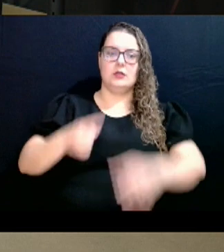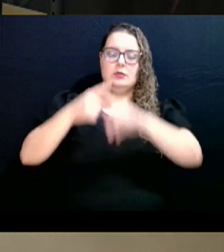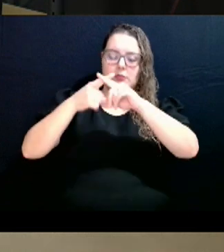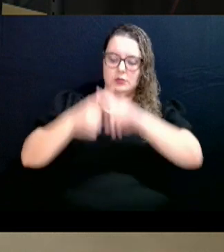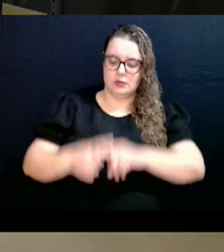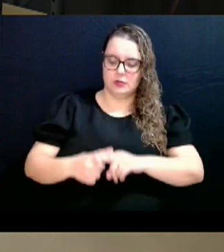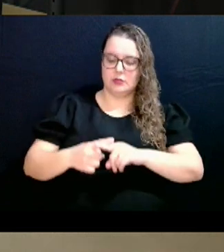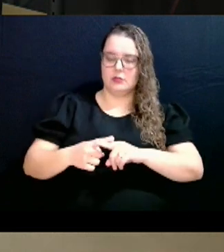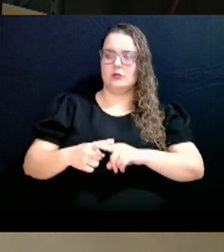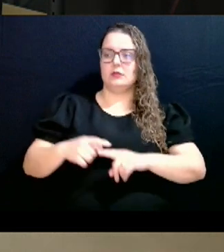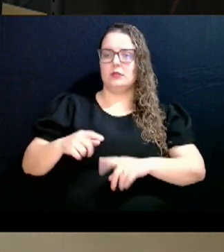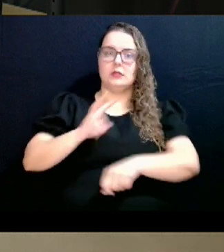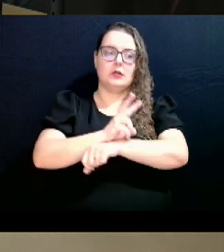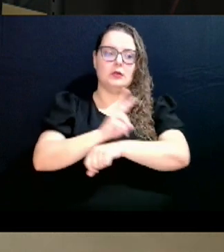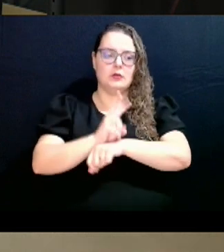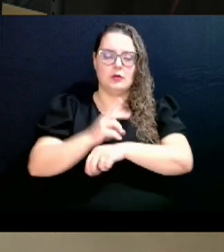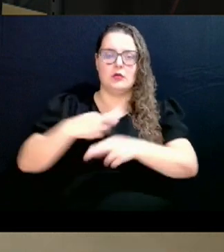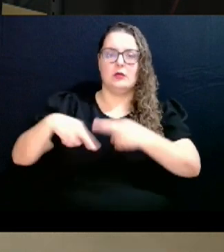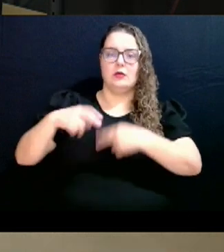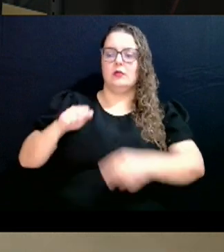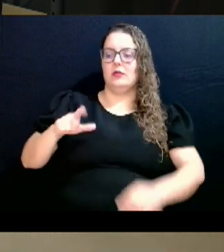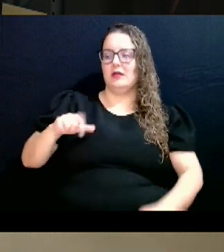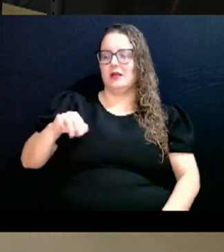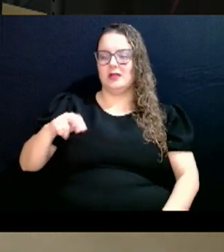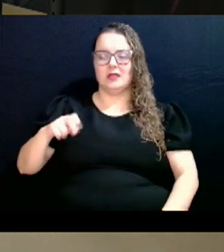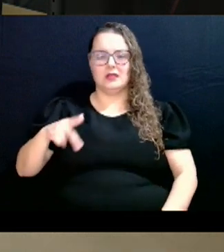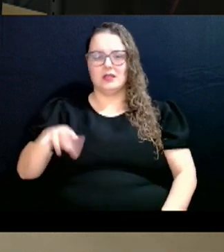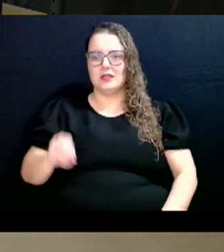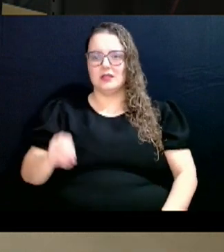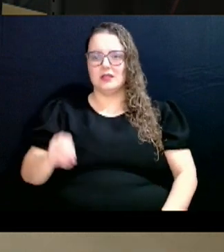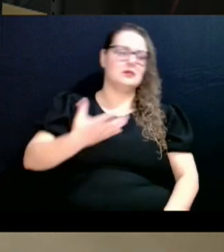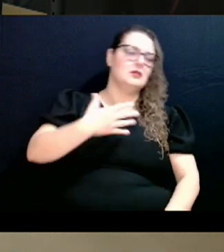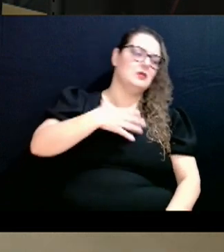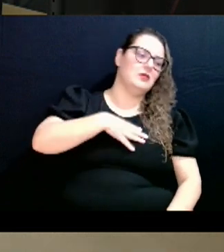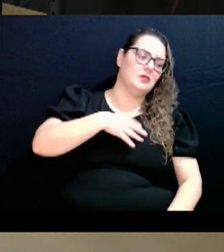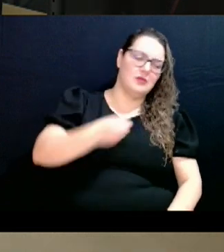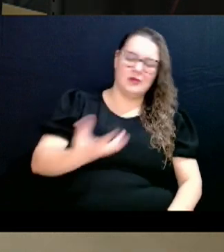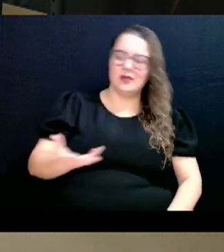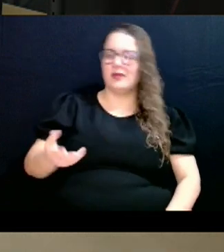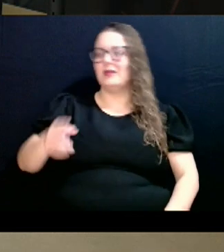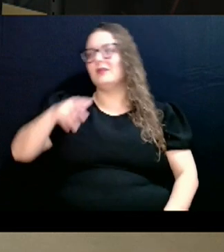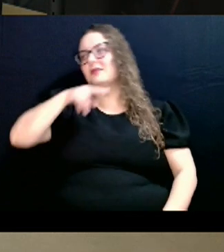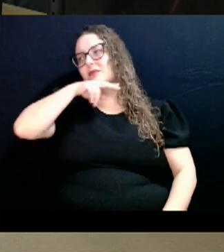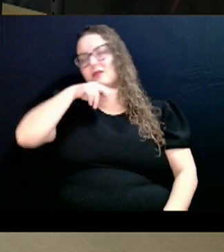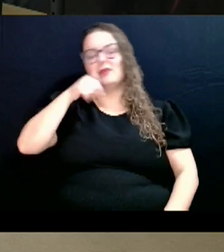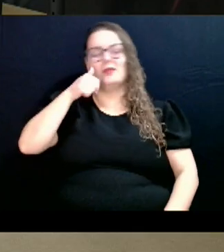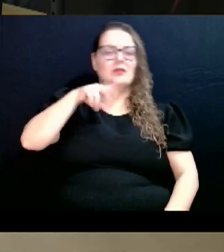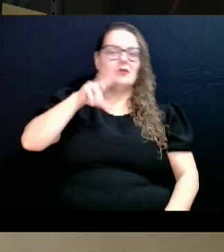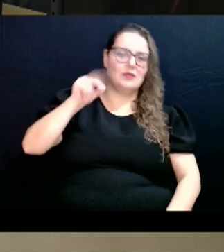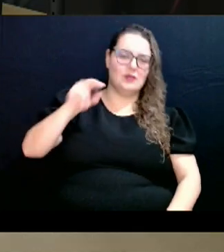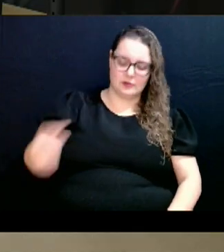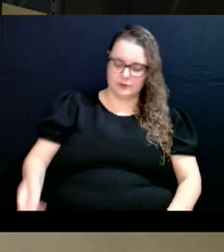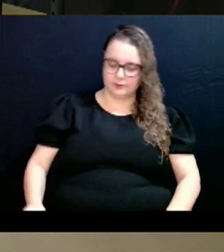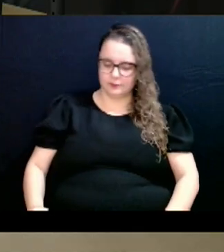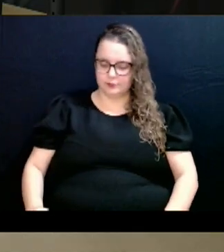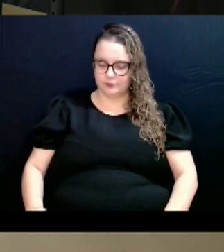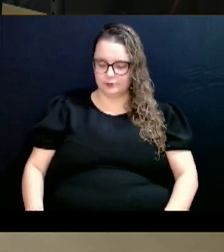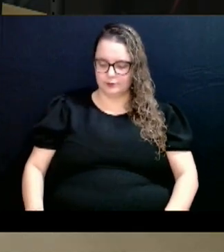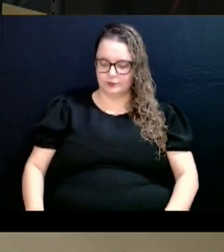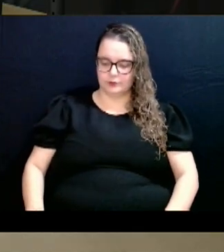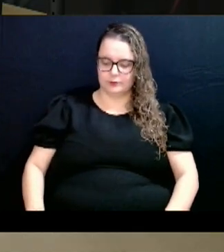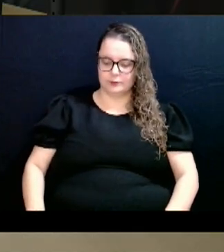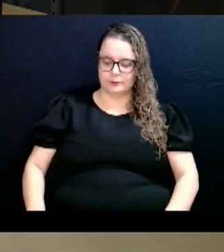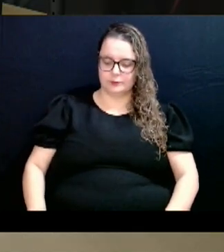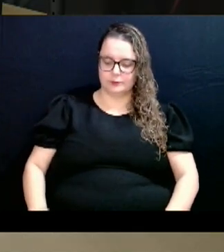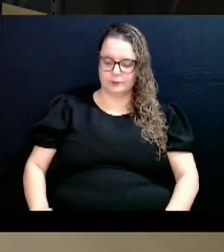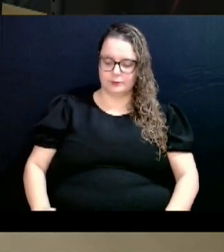que envolve alienação parental, filhos, avós, netos. Bom, a gente lida com isso todos